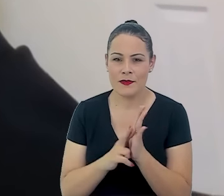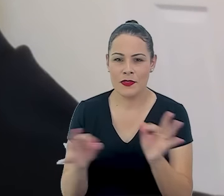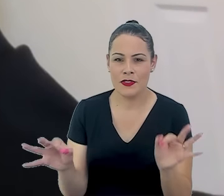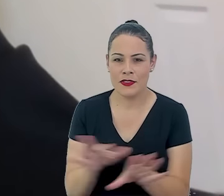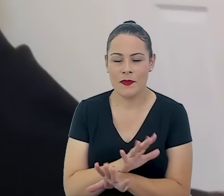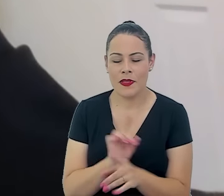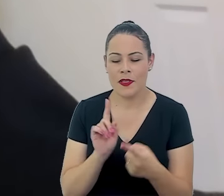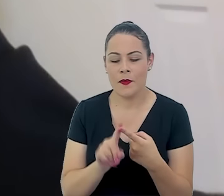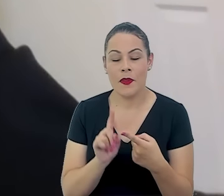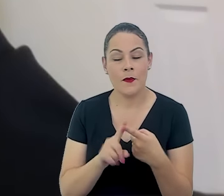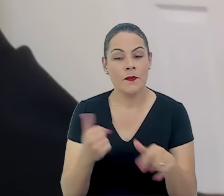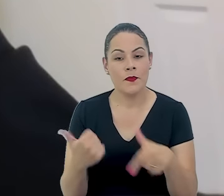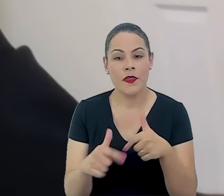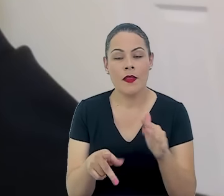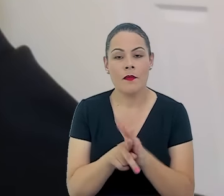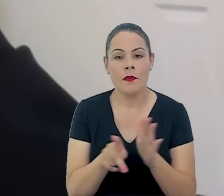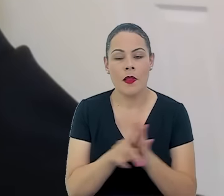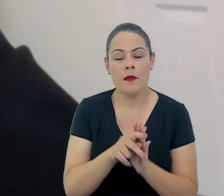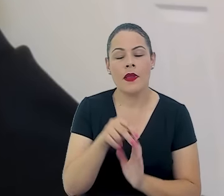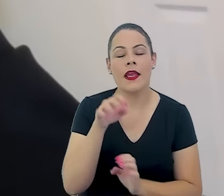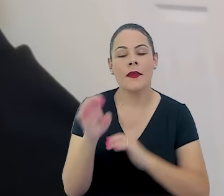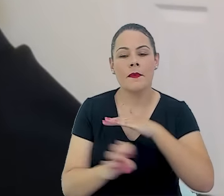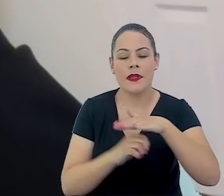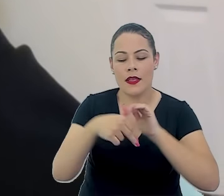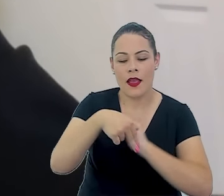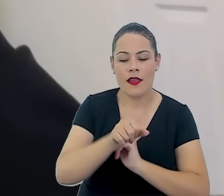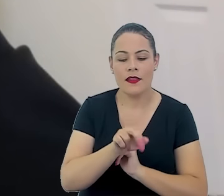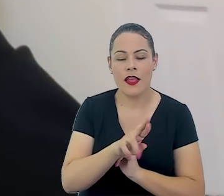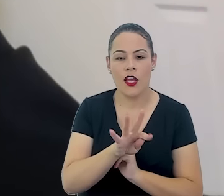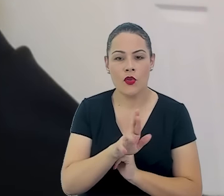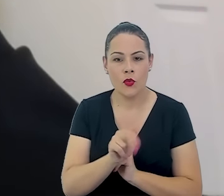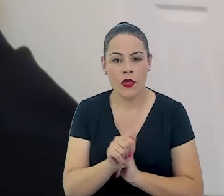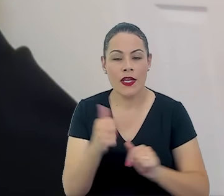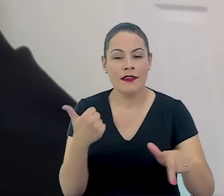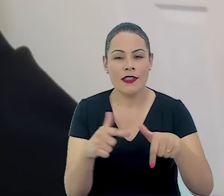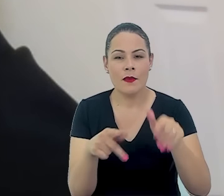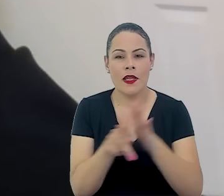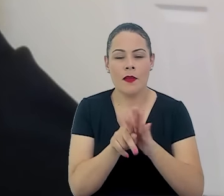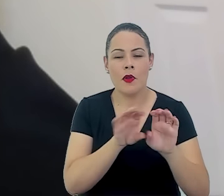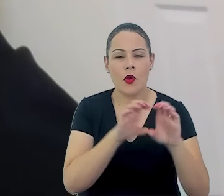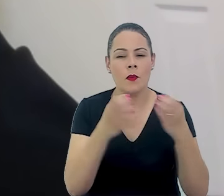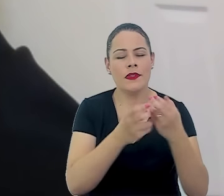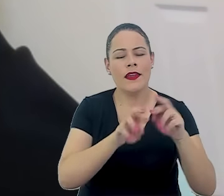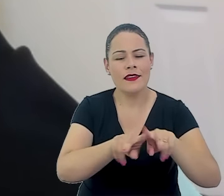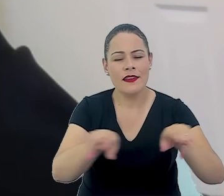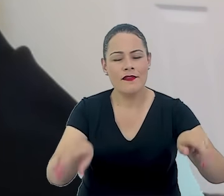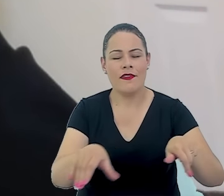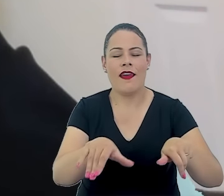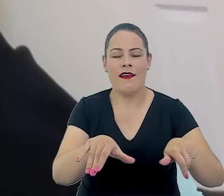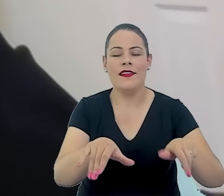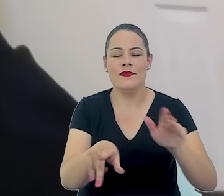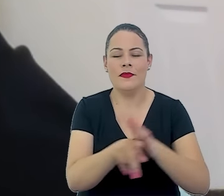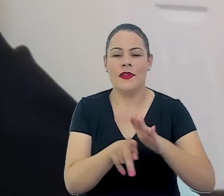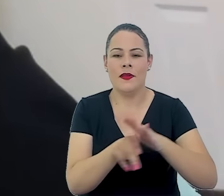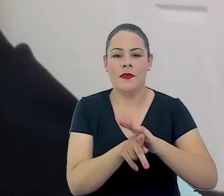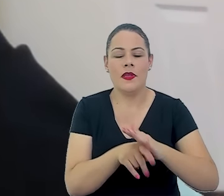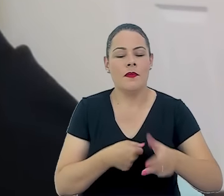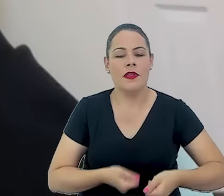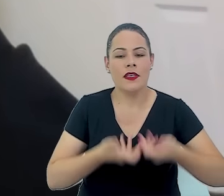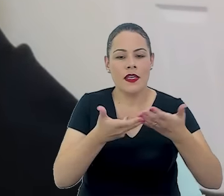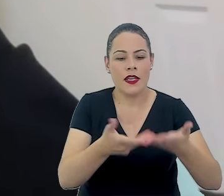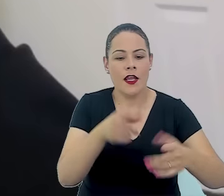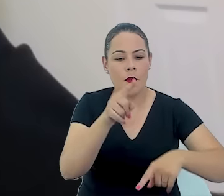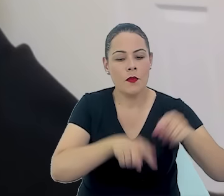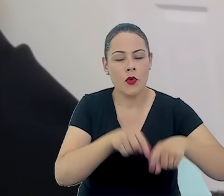a minha resposta. Um é o trabalho que a Natura realiza com diversas comunidades na região amazônica, que fornecem produtos para